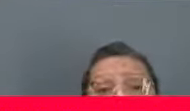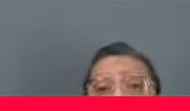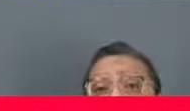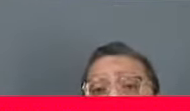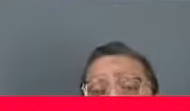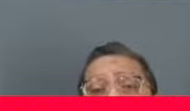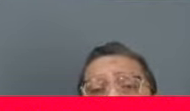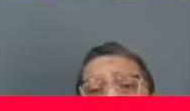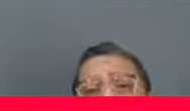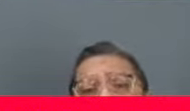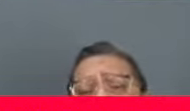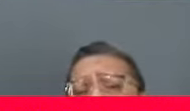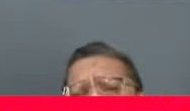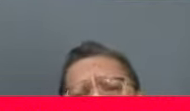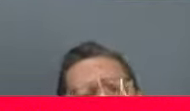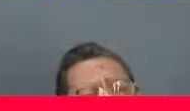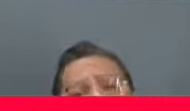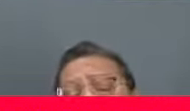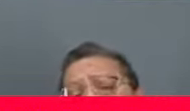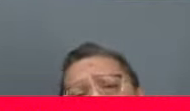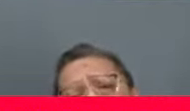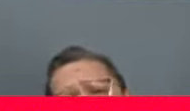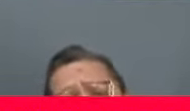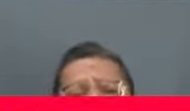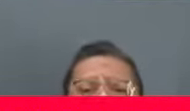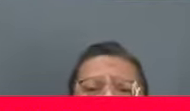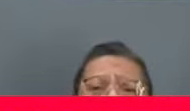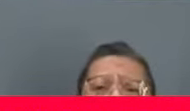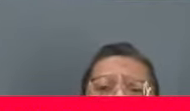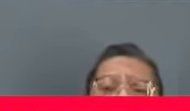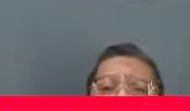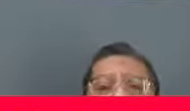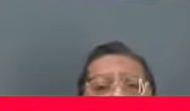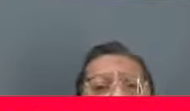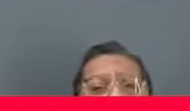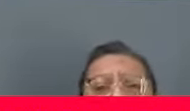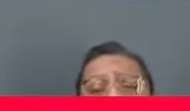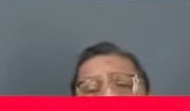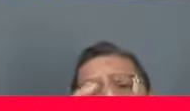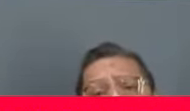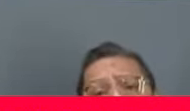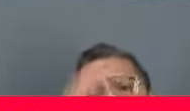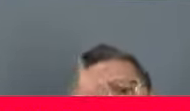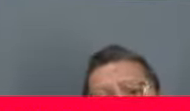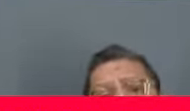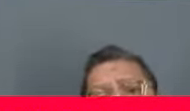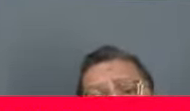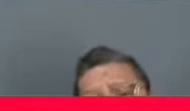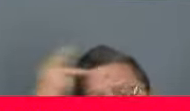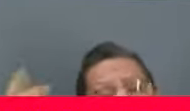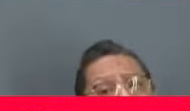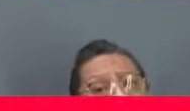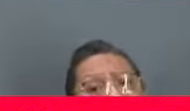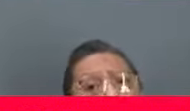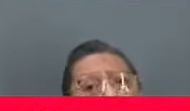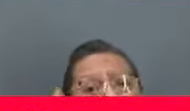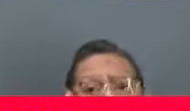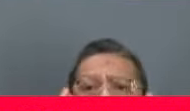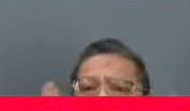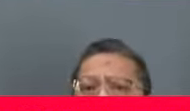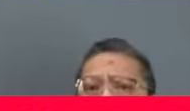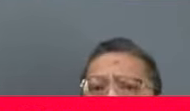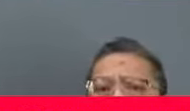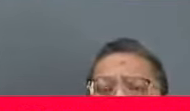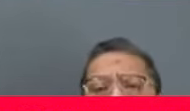Mas não pense Não tente impedir ou tirar o direito daqueles que estão preparados para isso obedecem aos requisitos